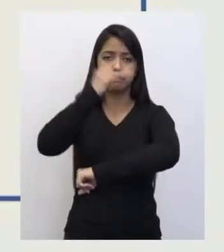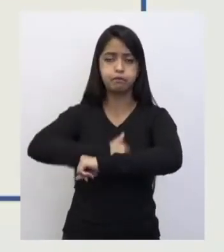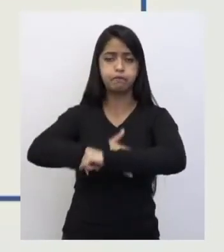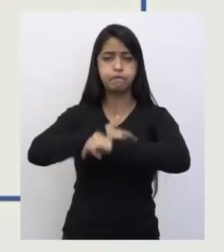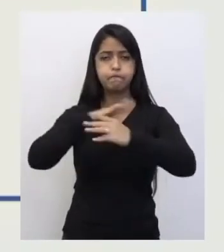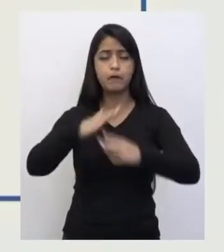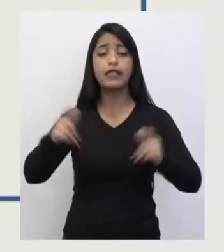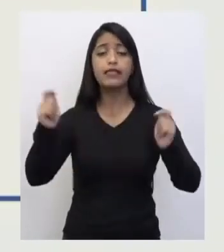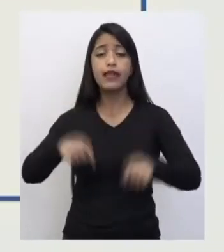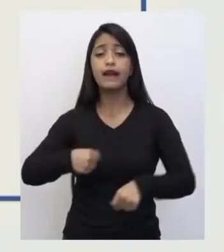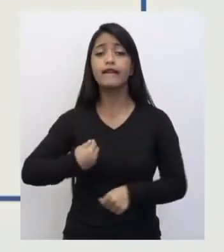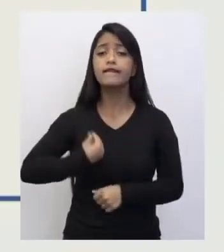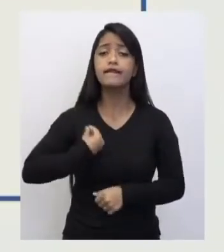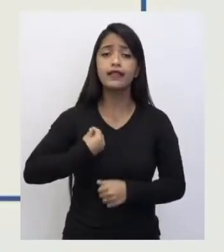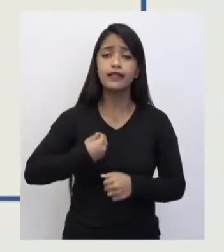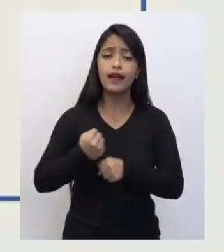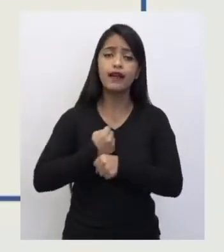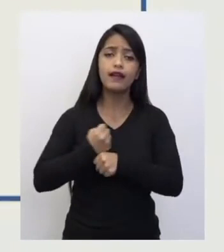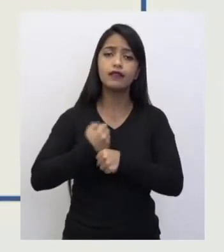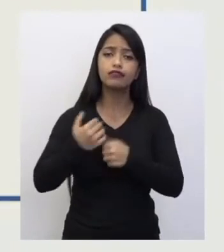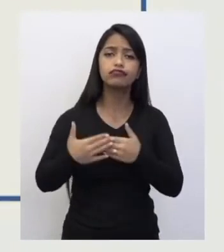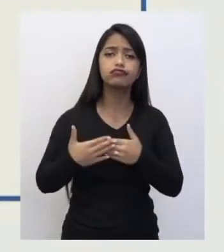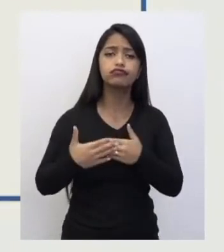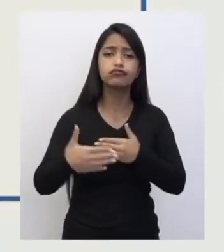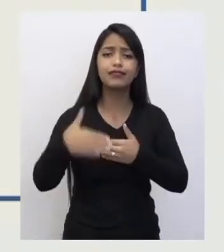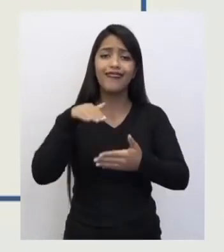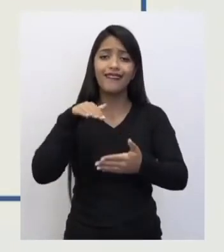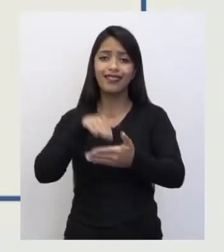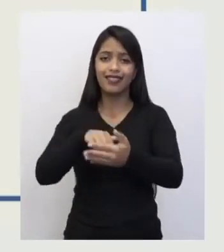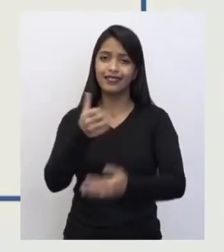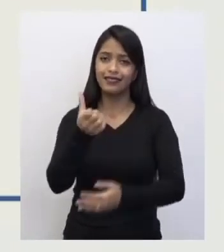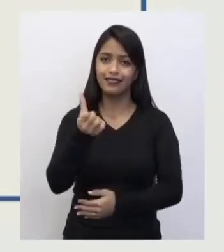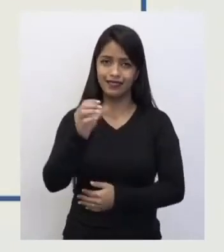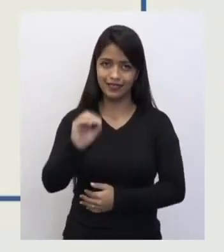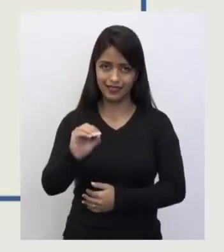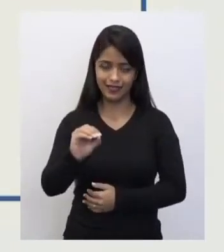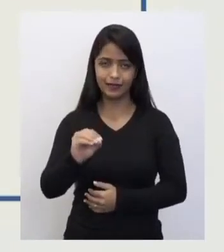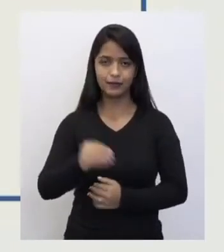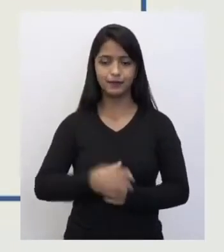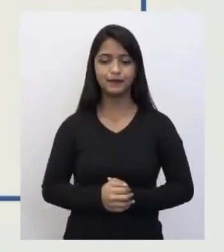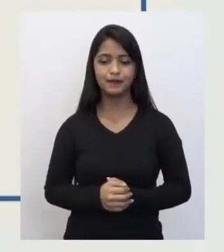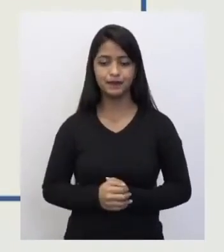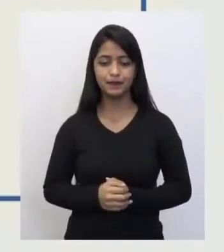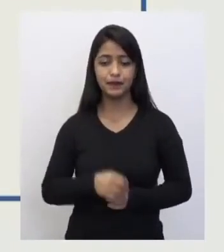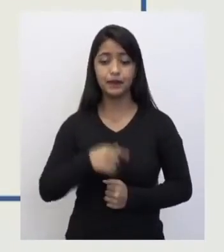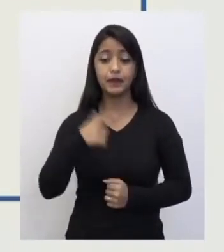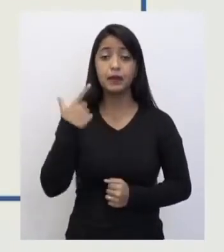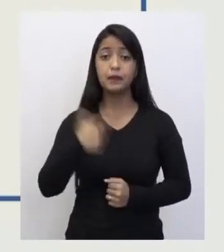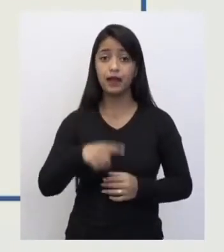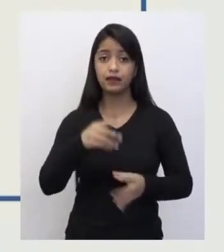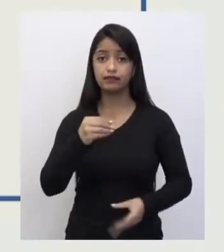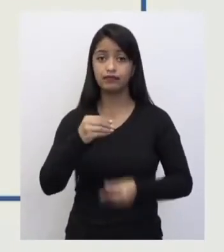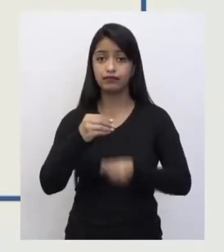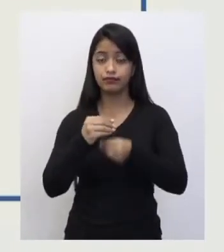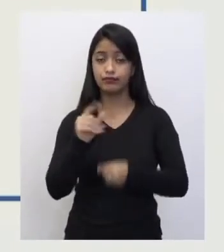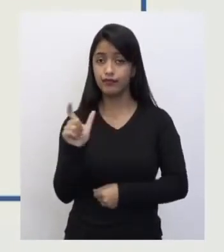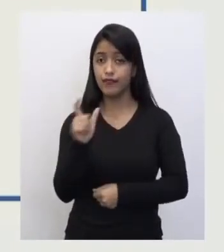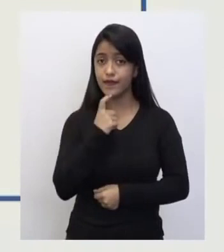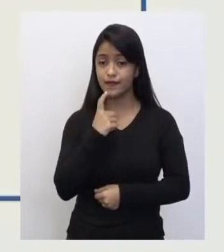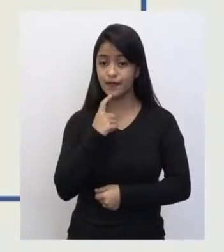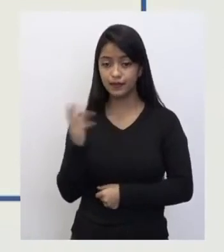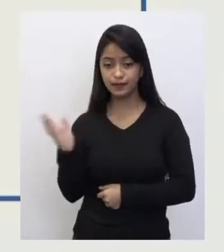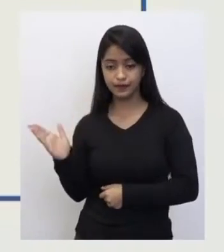60 anos. E inserimos mais uma explicação a partir disso, né? Então, isto é,